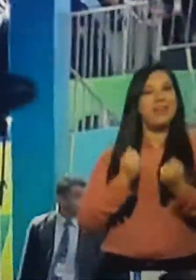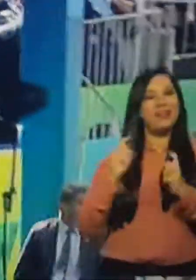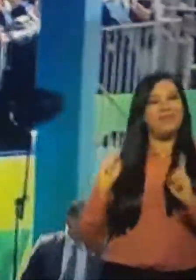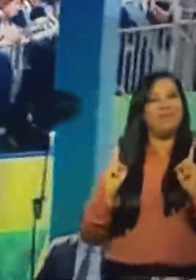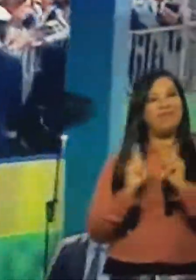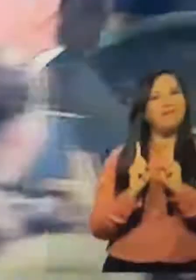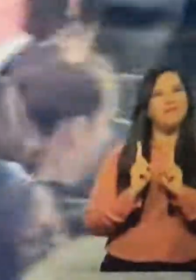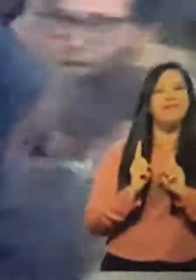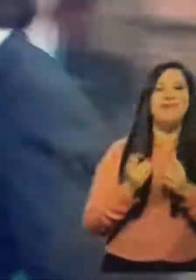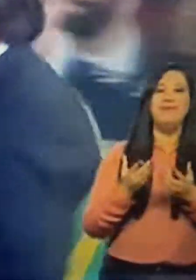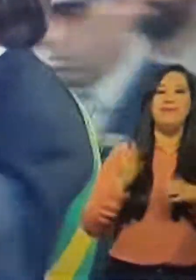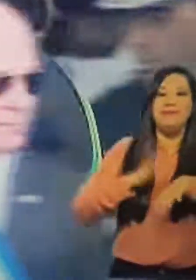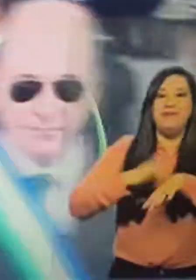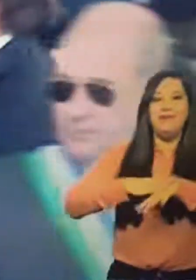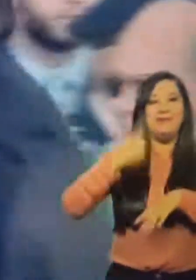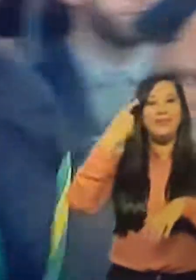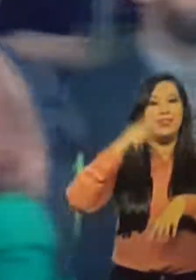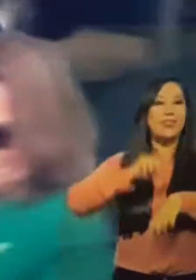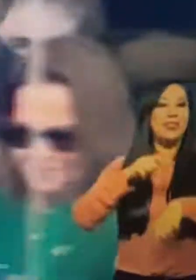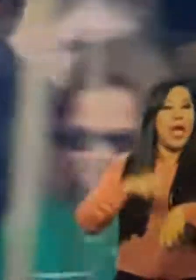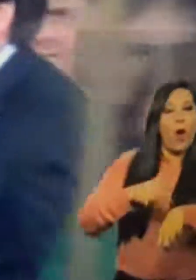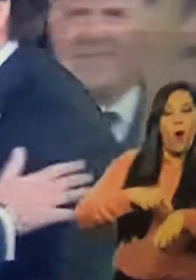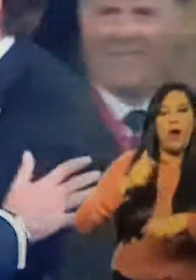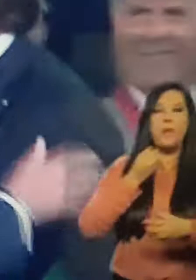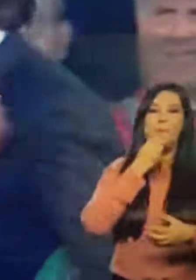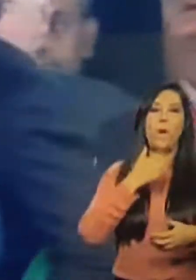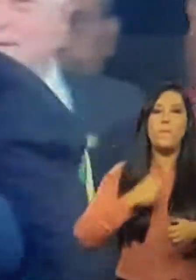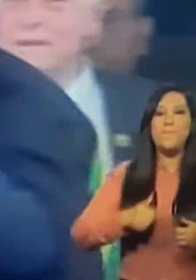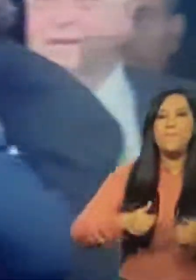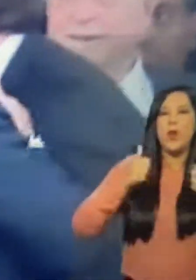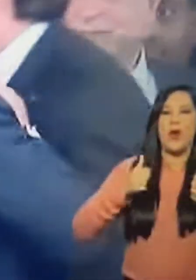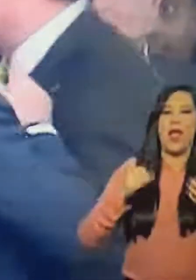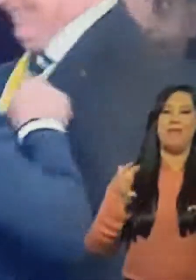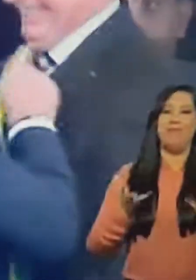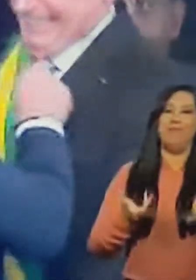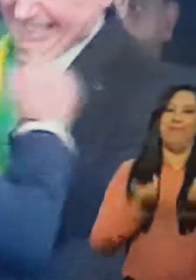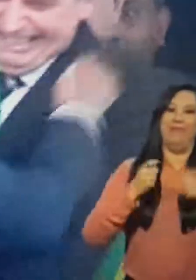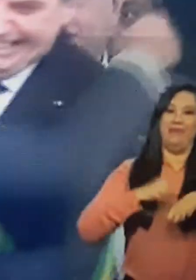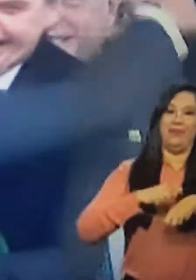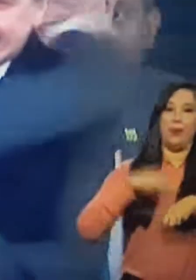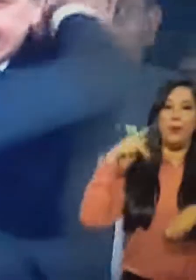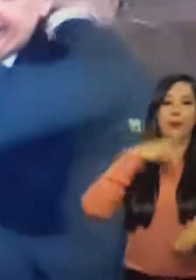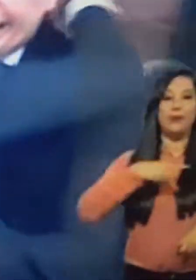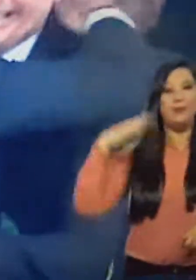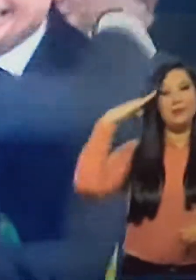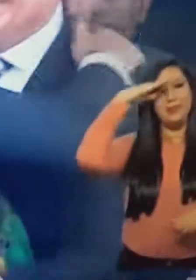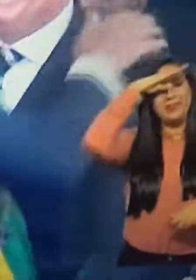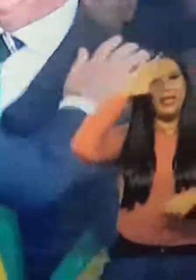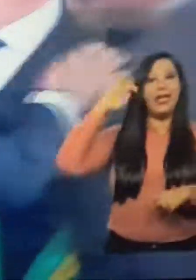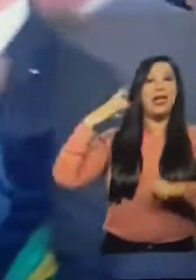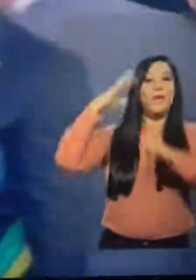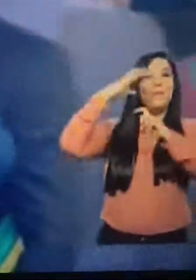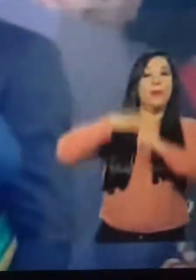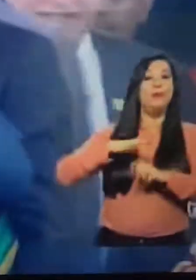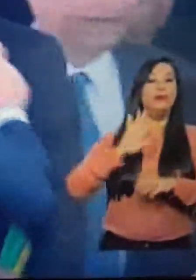uma invenção, uma criação na hora aí para melhorar ali o momento ali. Mas... O presidente Jair Bolsonaro foi paraquedista, não é isso?